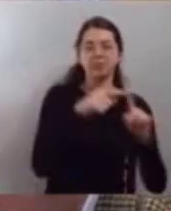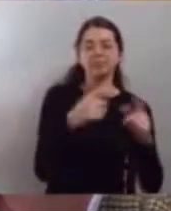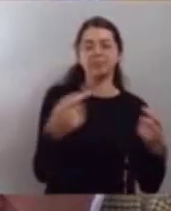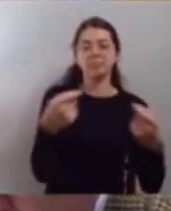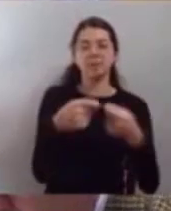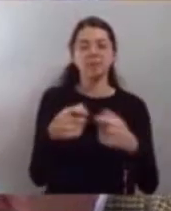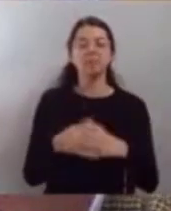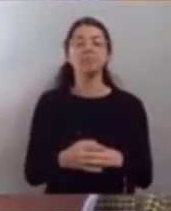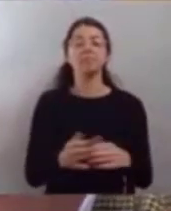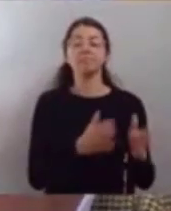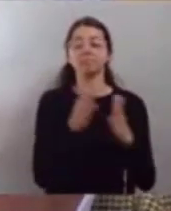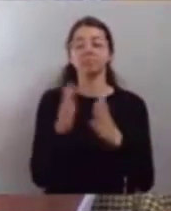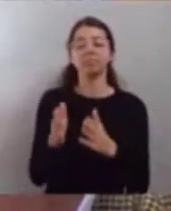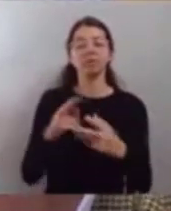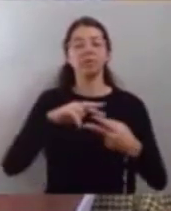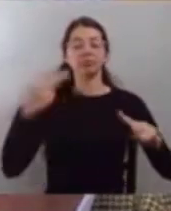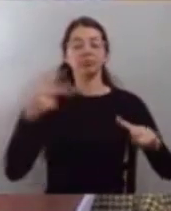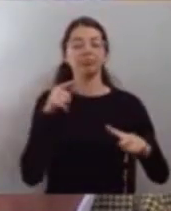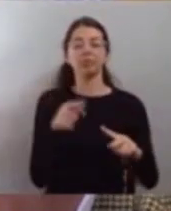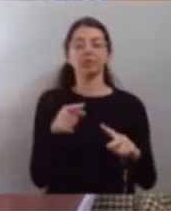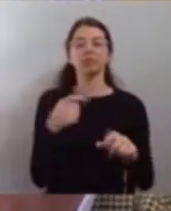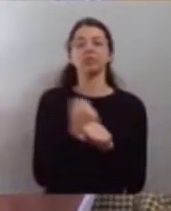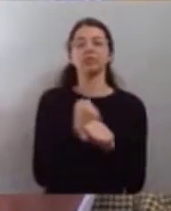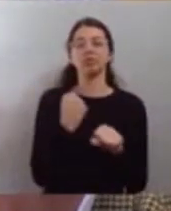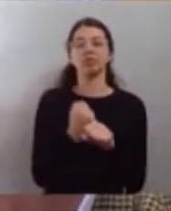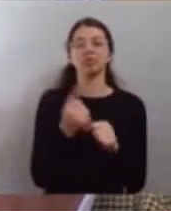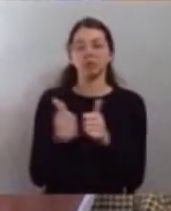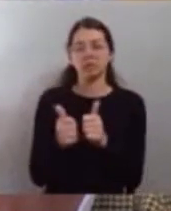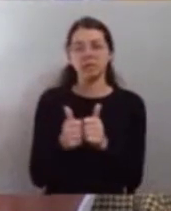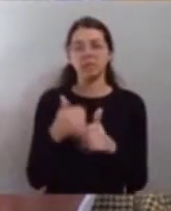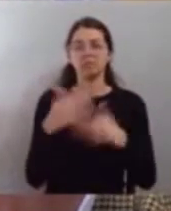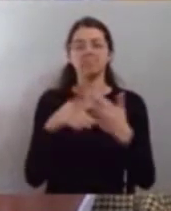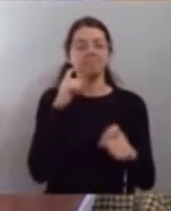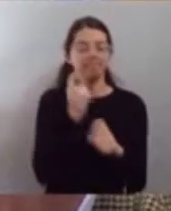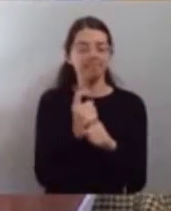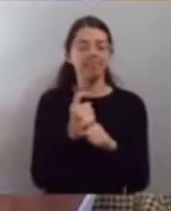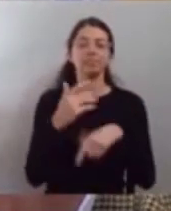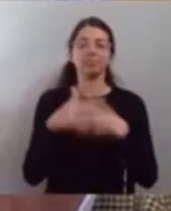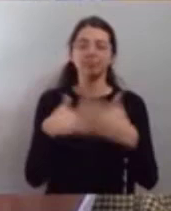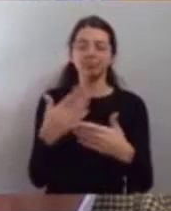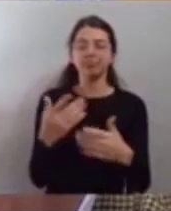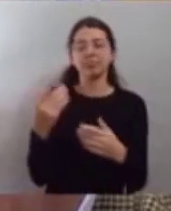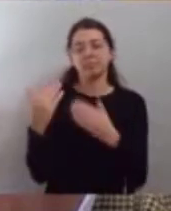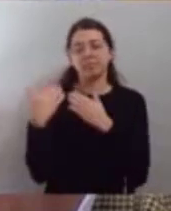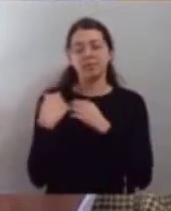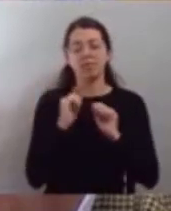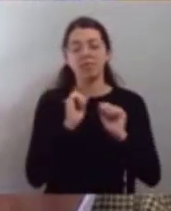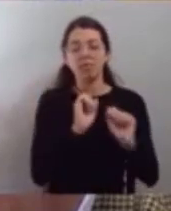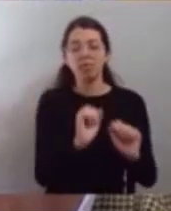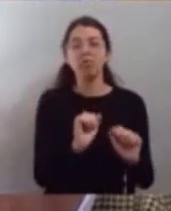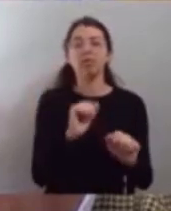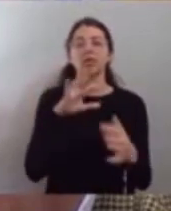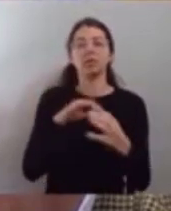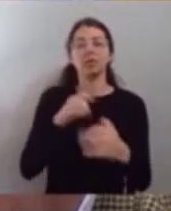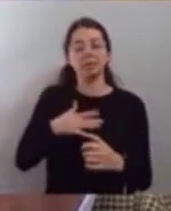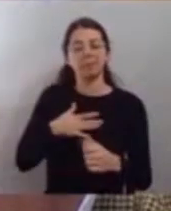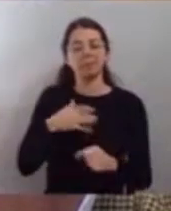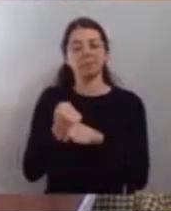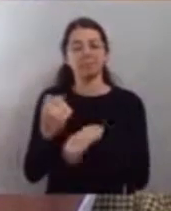completa ao município e exercício das funções de acompanhamento e fiscalização sobre a atividade desenvolvida pela Municipal